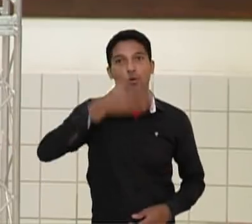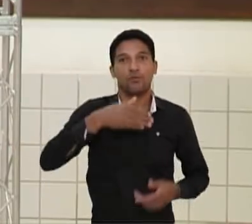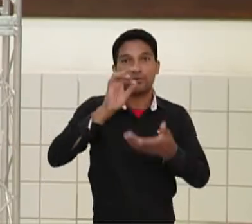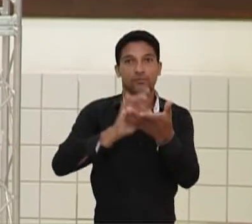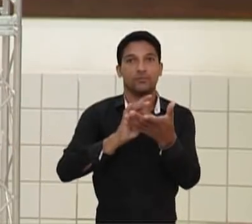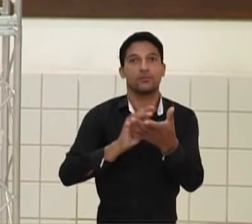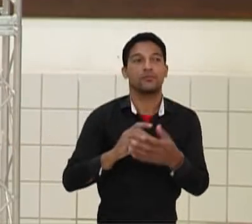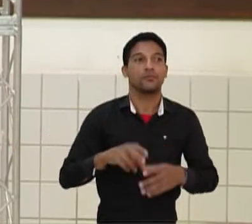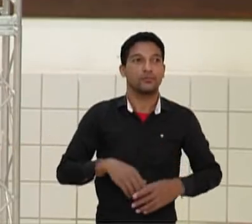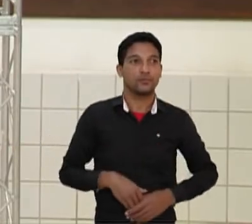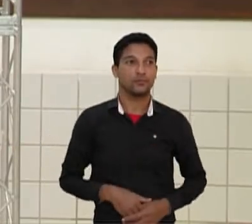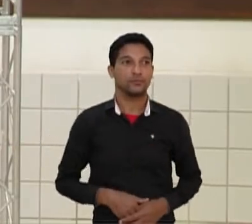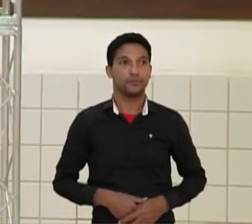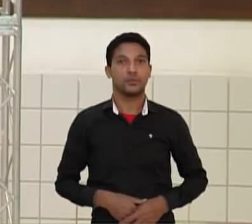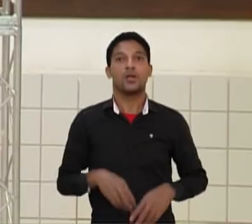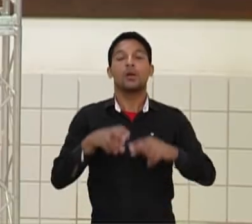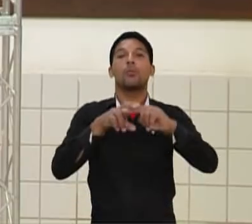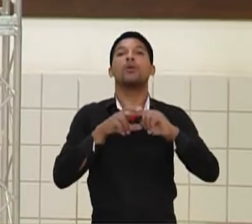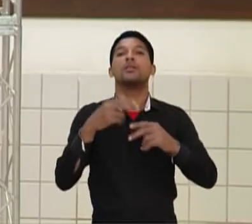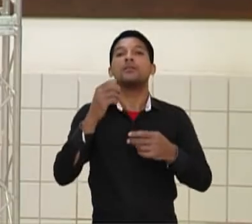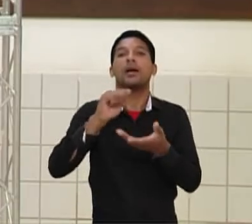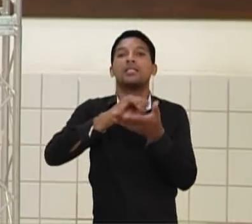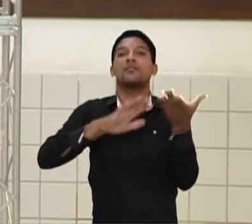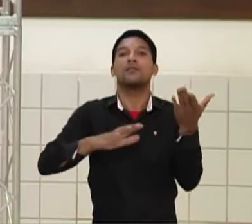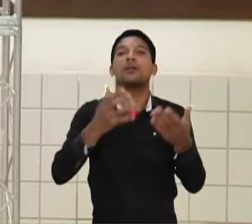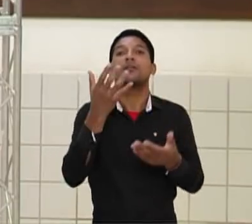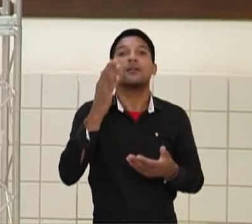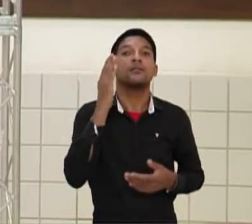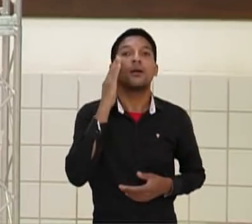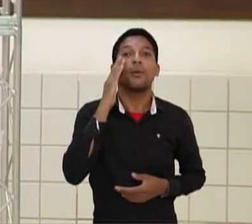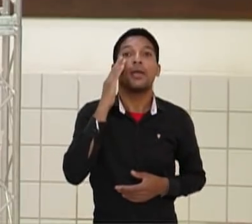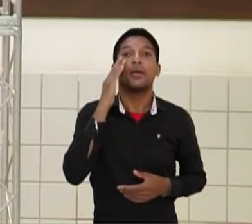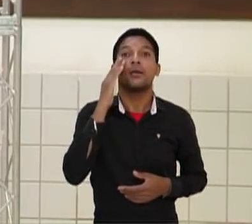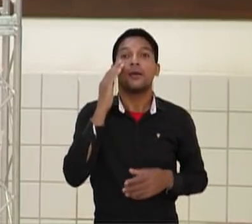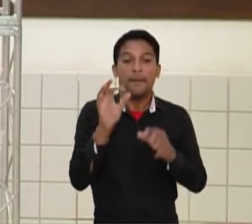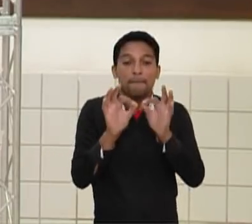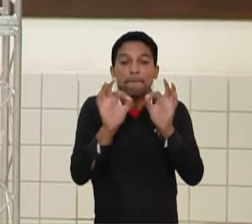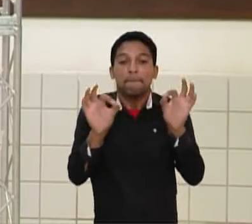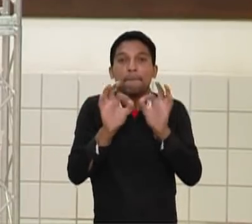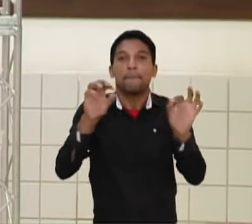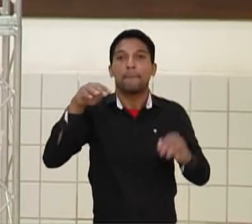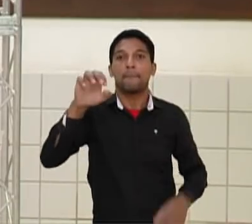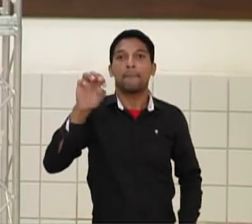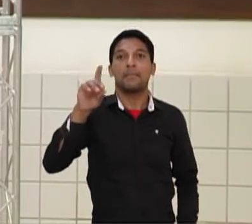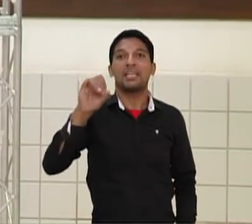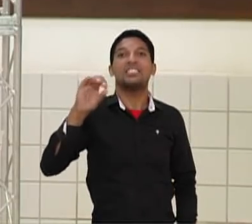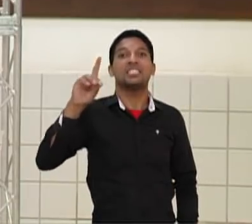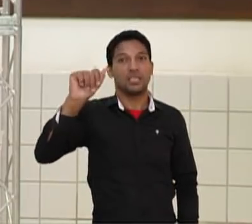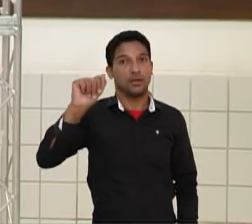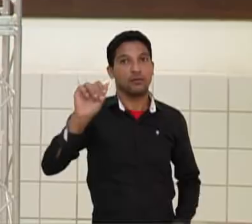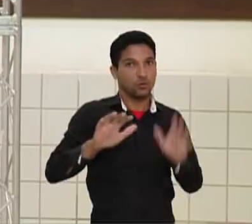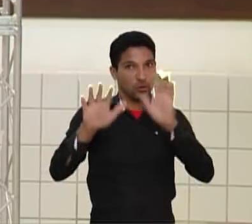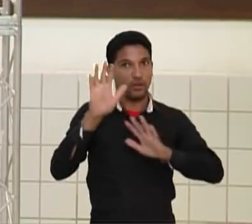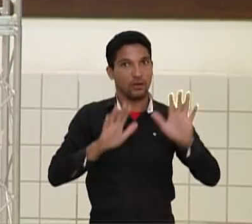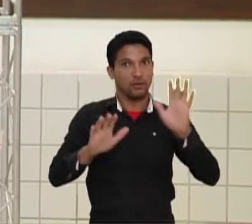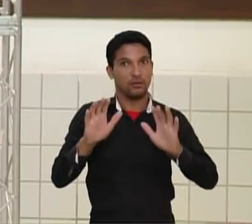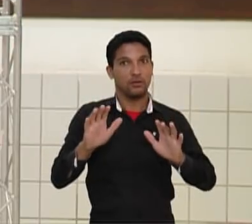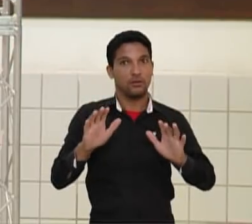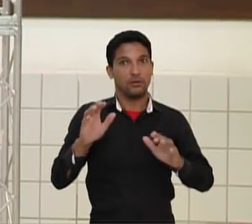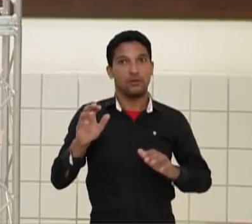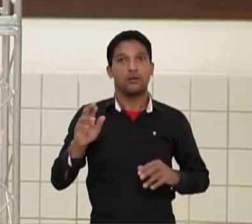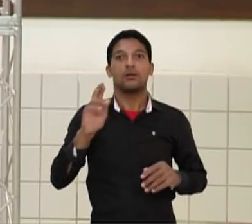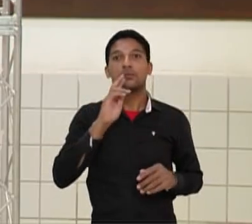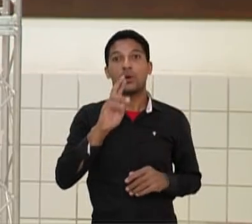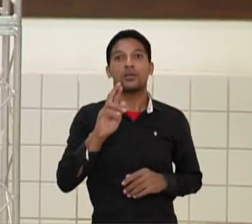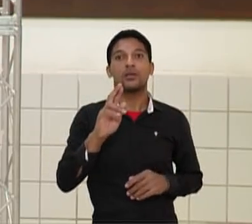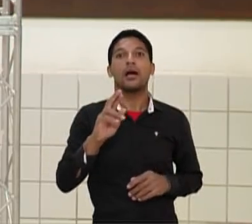assim, quais são as medidas dos ângulos? Eu não quero saber o valor de x. Então, cuidado com a resposta que você vai me dar. A resposta para esse exercício é